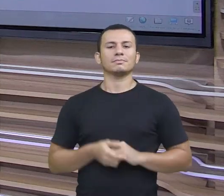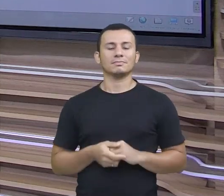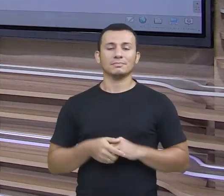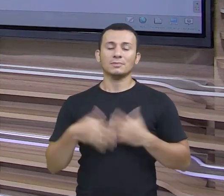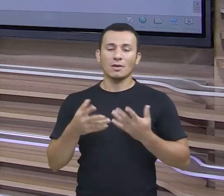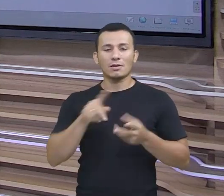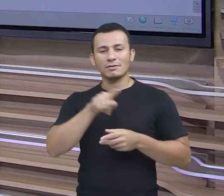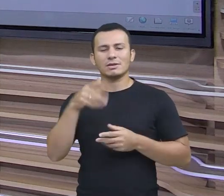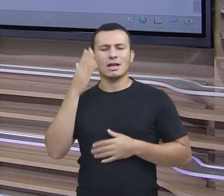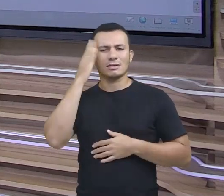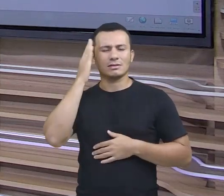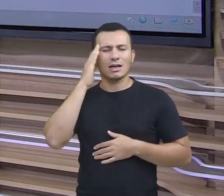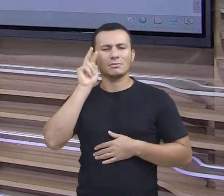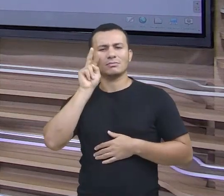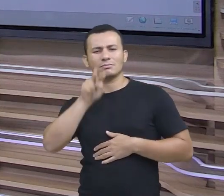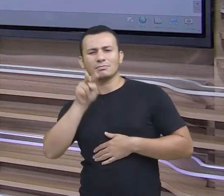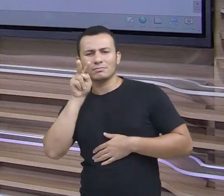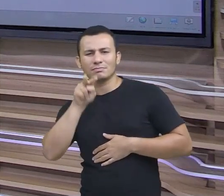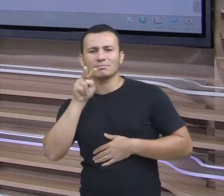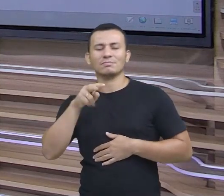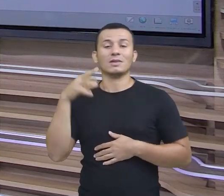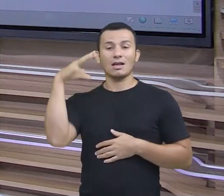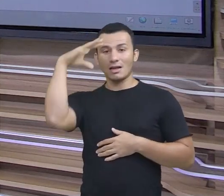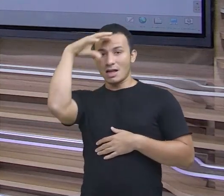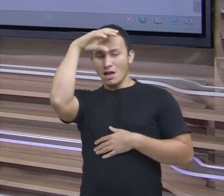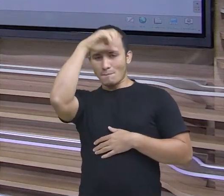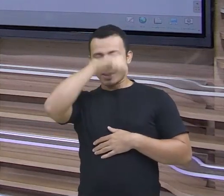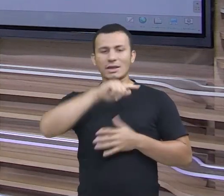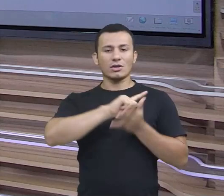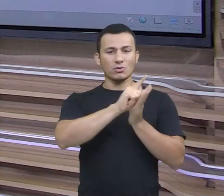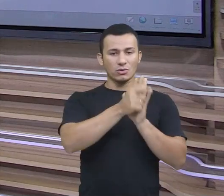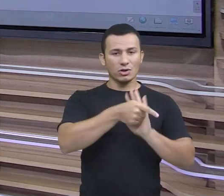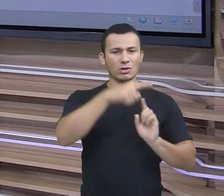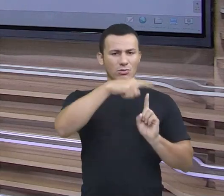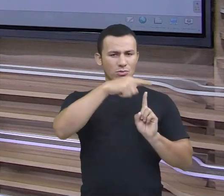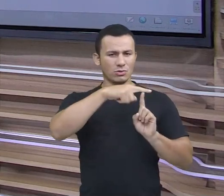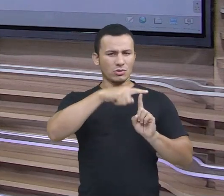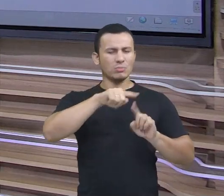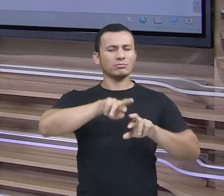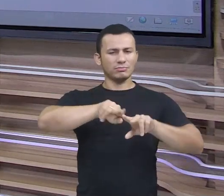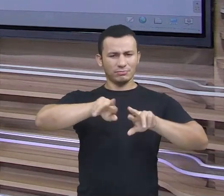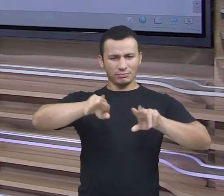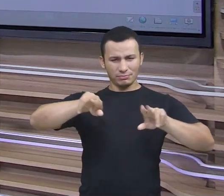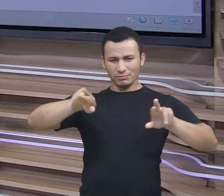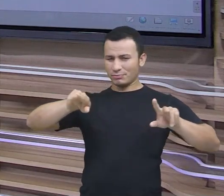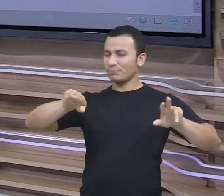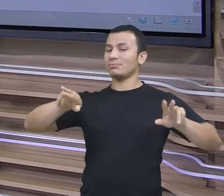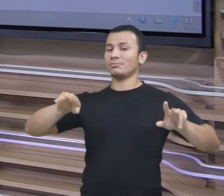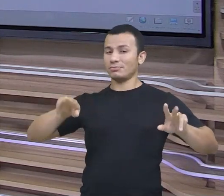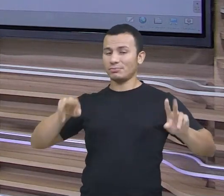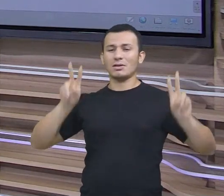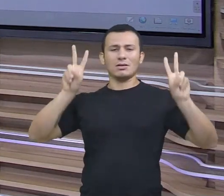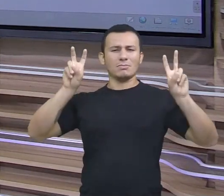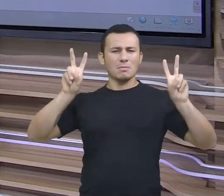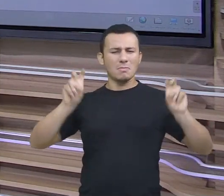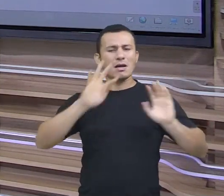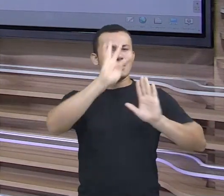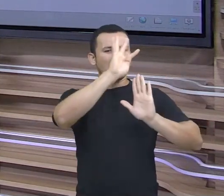prestou atenção, já sabe o que são gêneros textuais, que são diversos textos